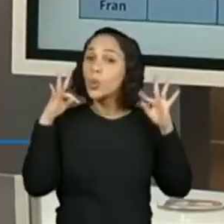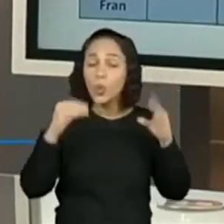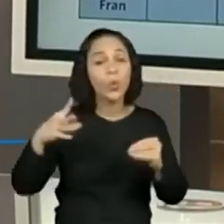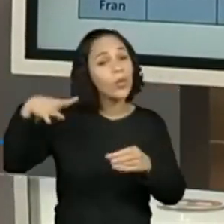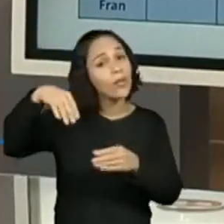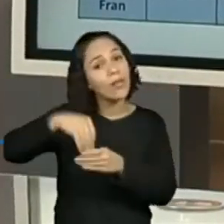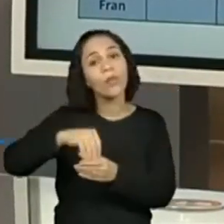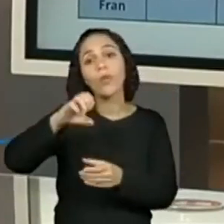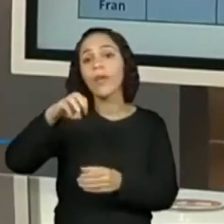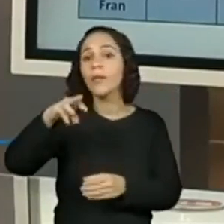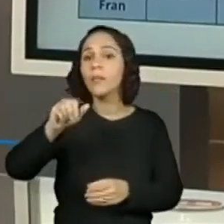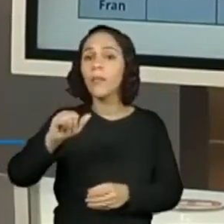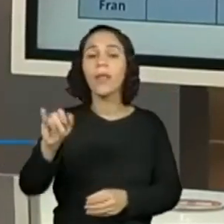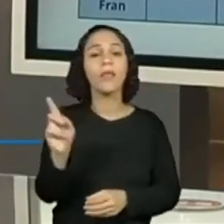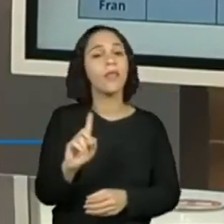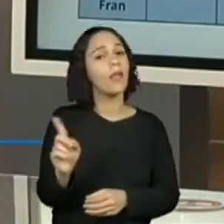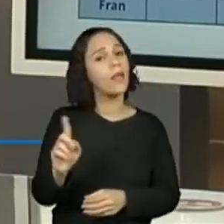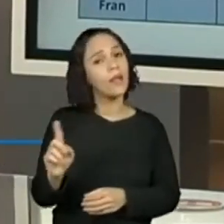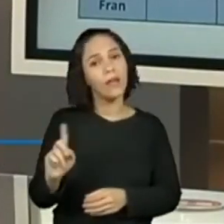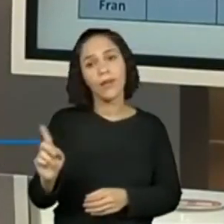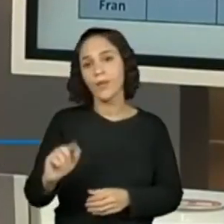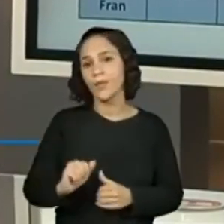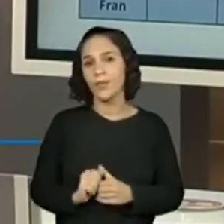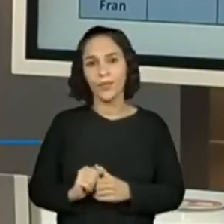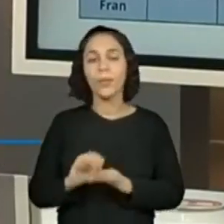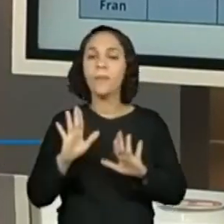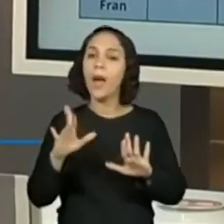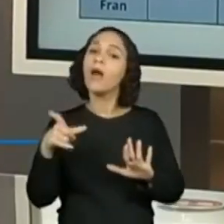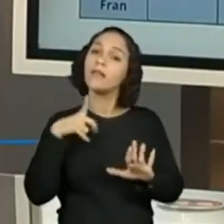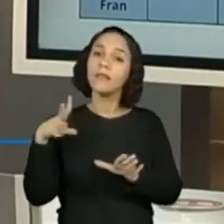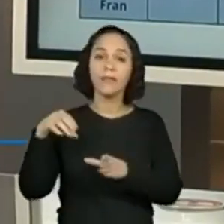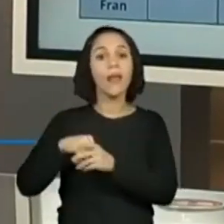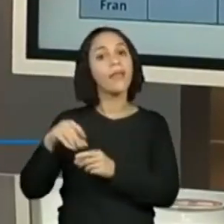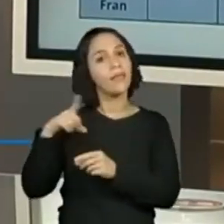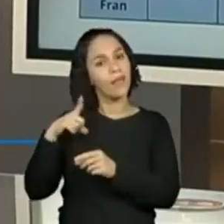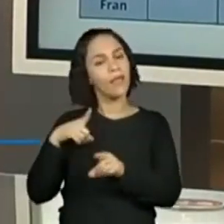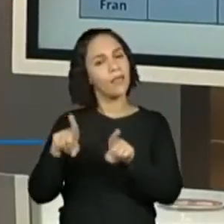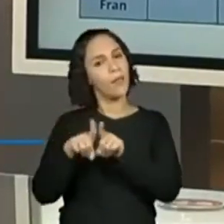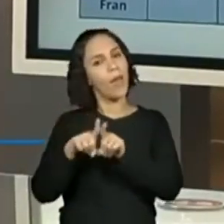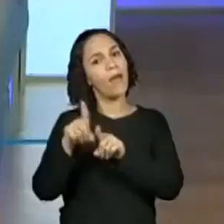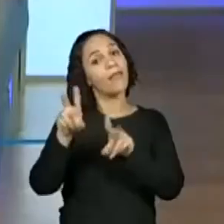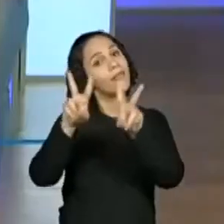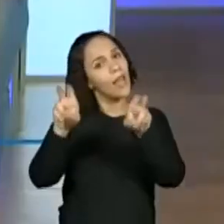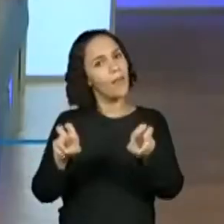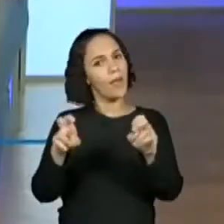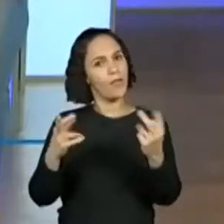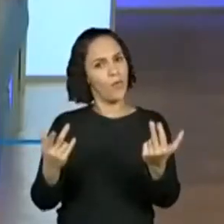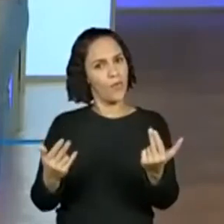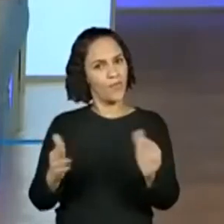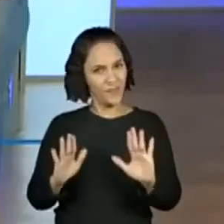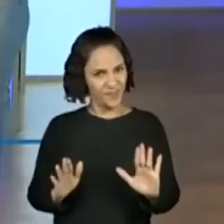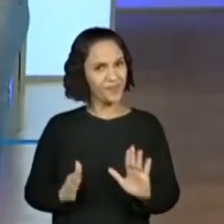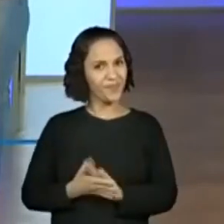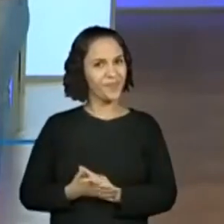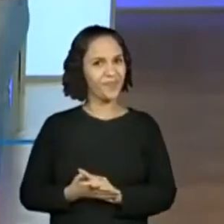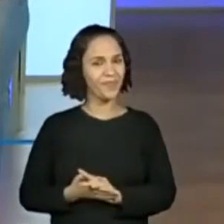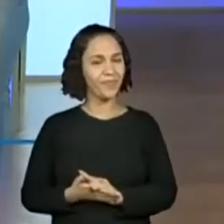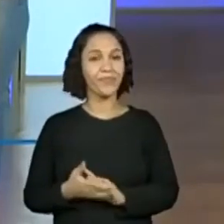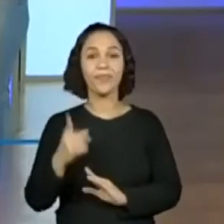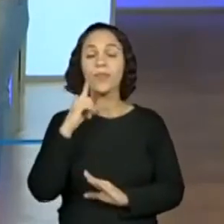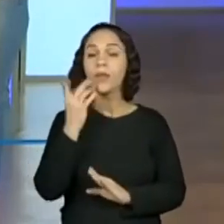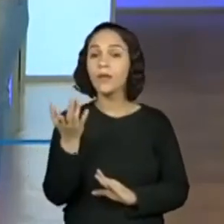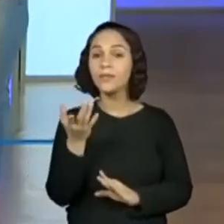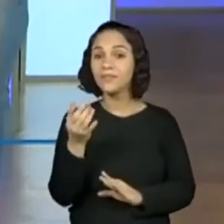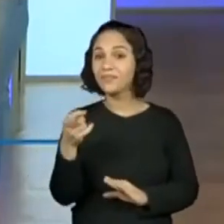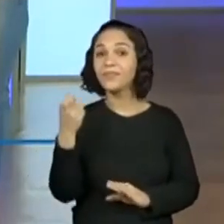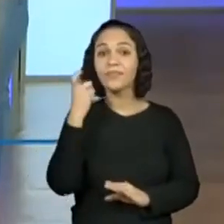vão estar na íntegra no EMAI, mas tem conteúdo de probabilidade no EMAI sim, ok? Vamos lá? Chances iguais?